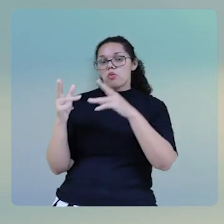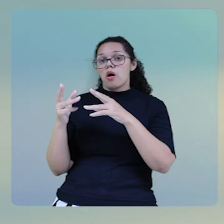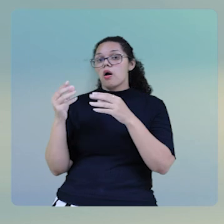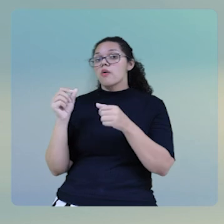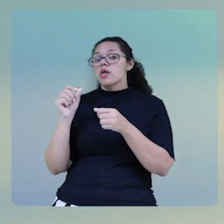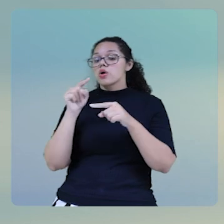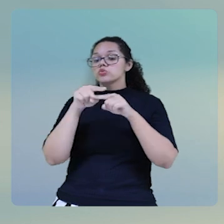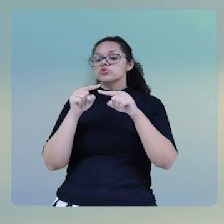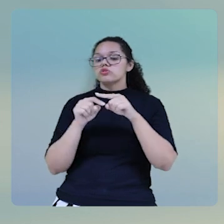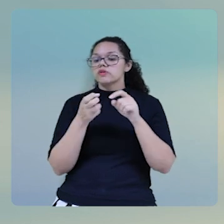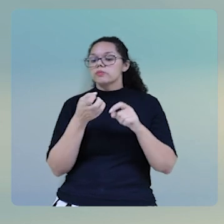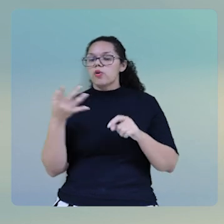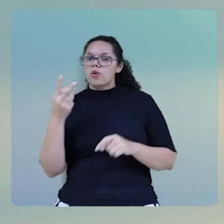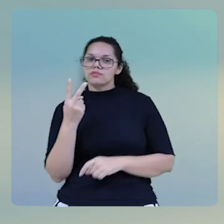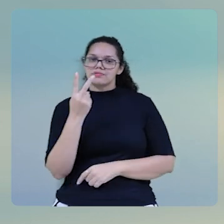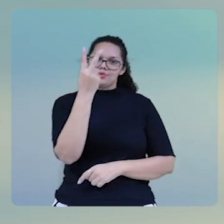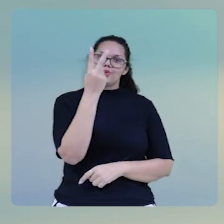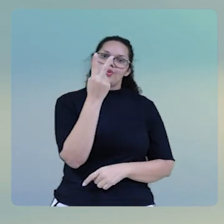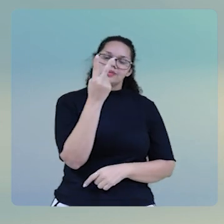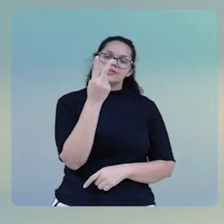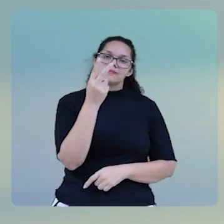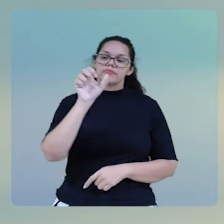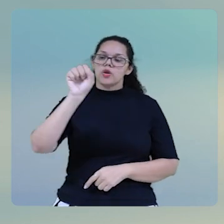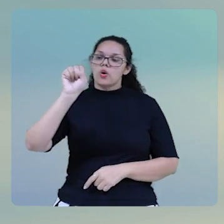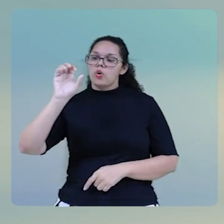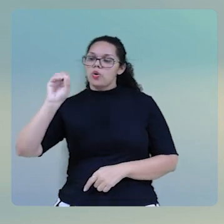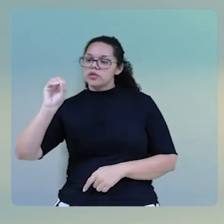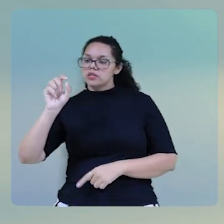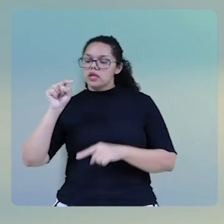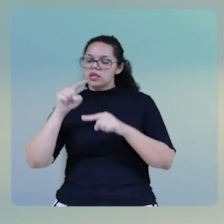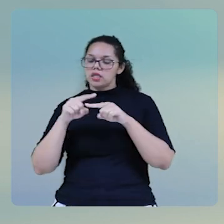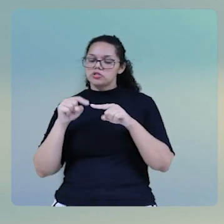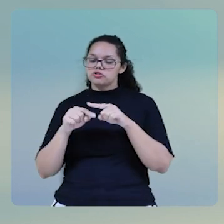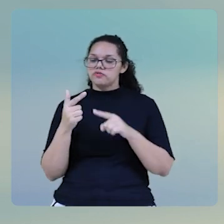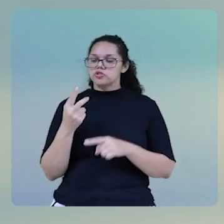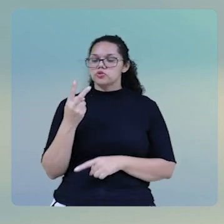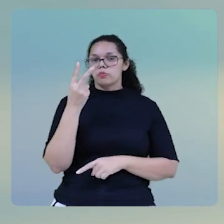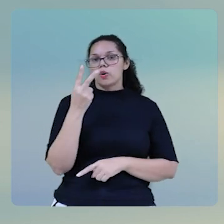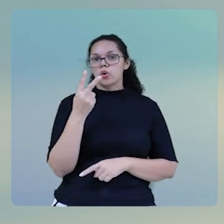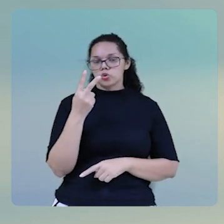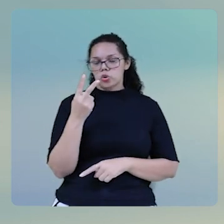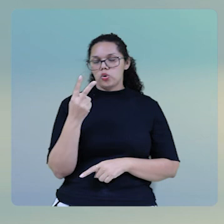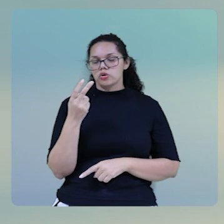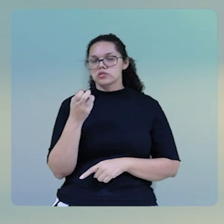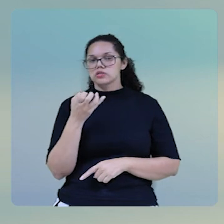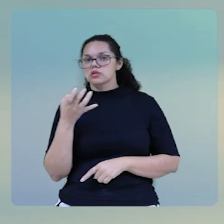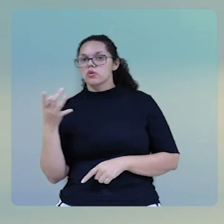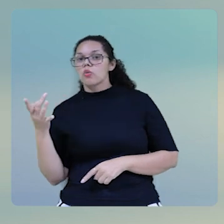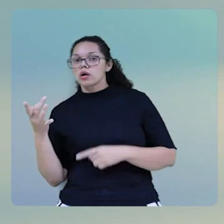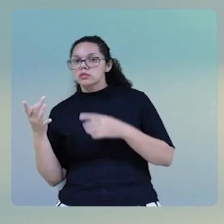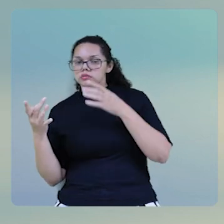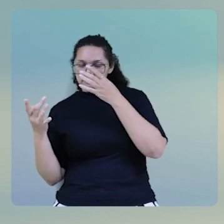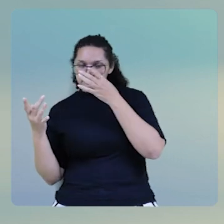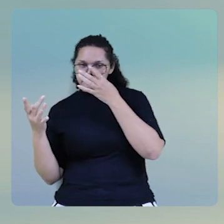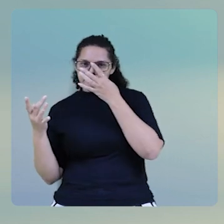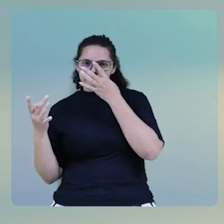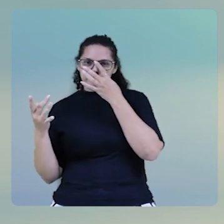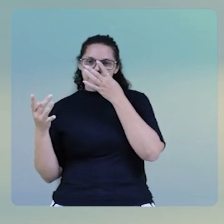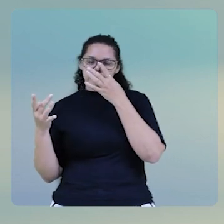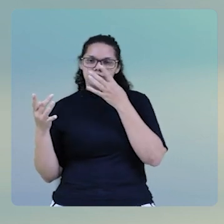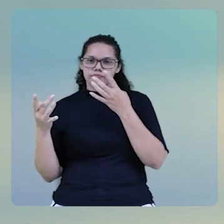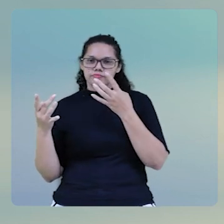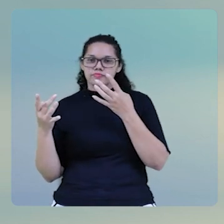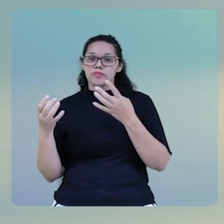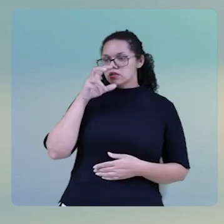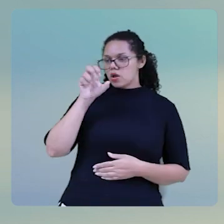quanto? Por 2. Então, 80 dividido, deixa eu até colocar aqui, resistência total, 80 dividido por 2,